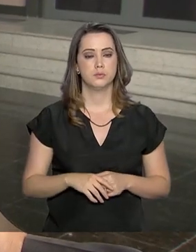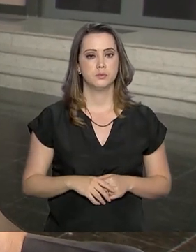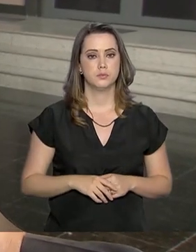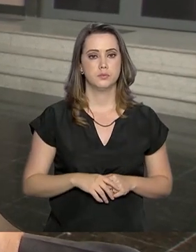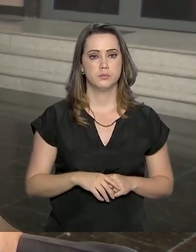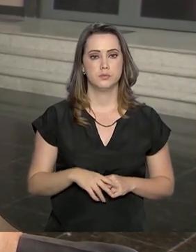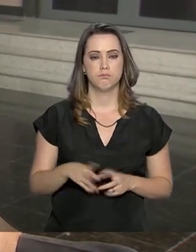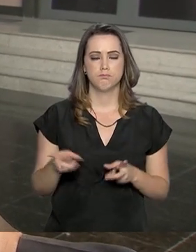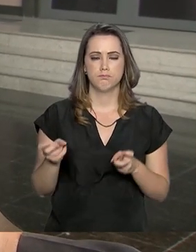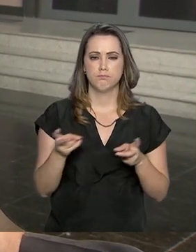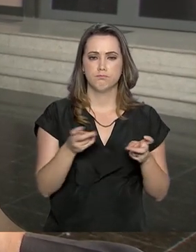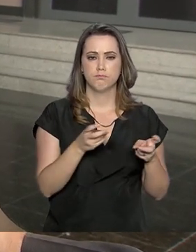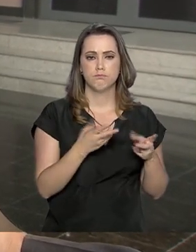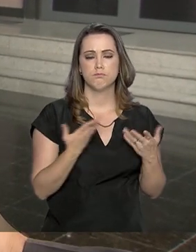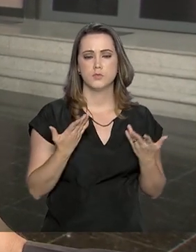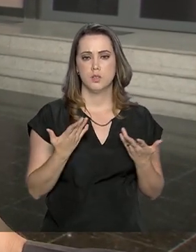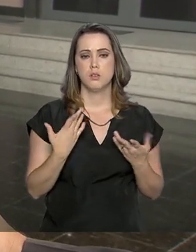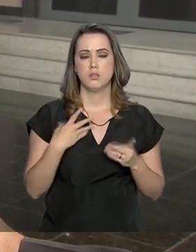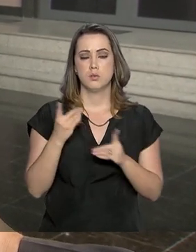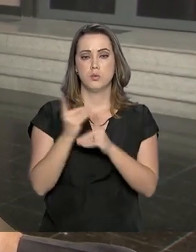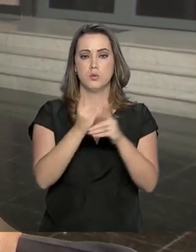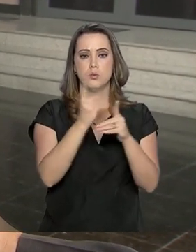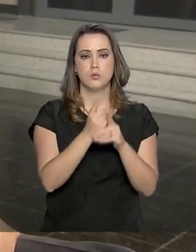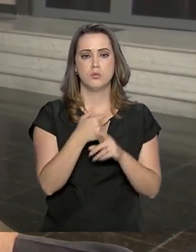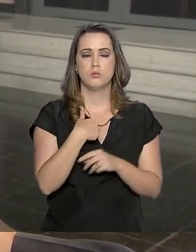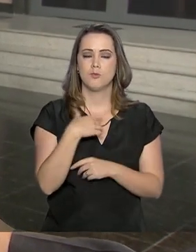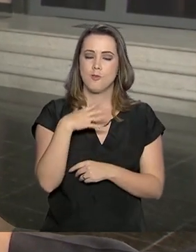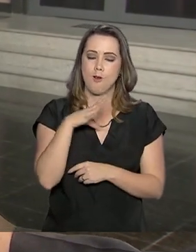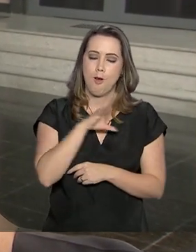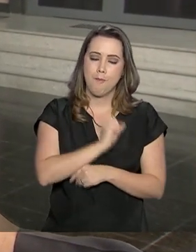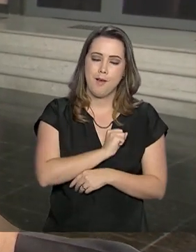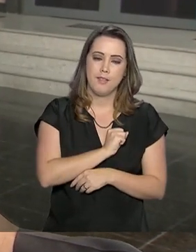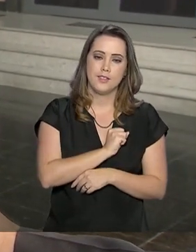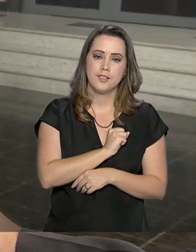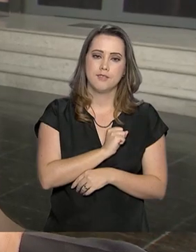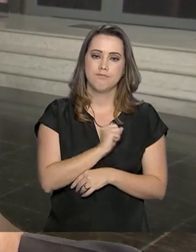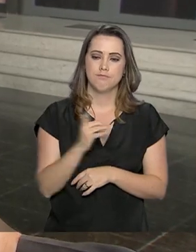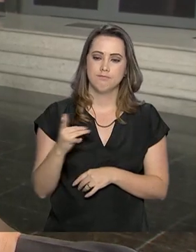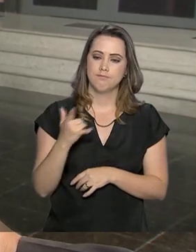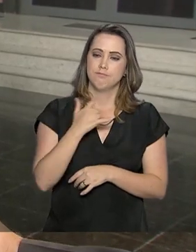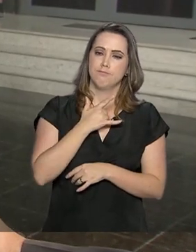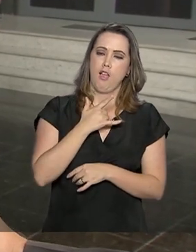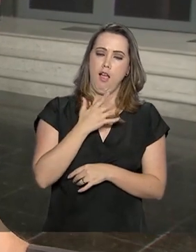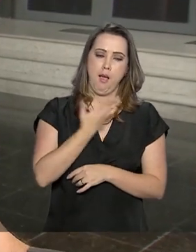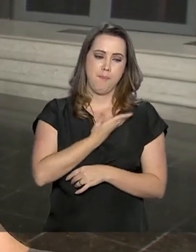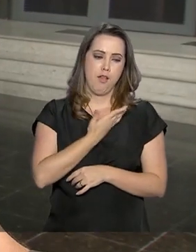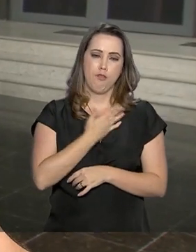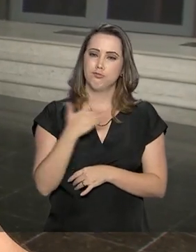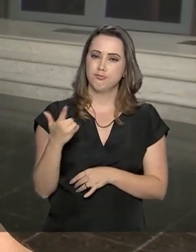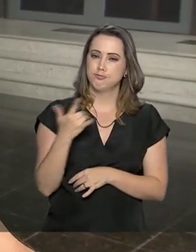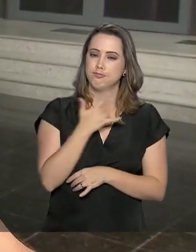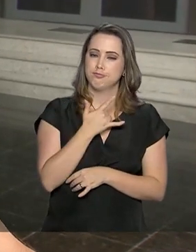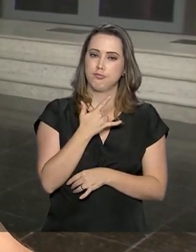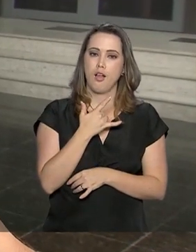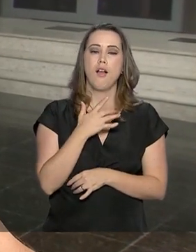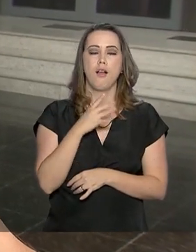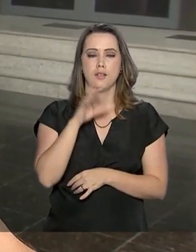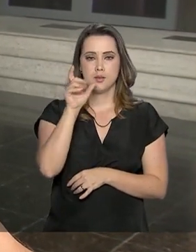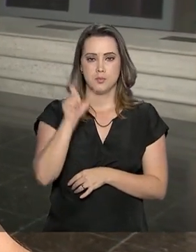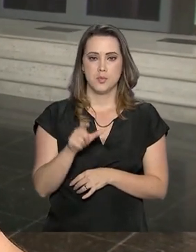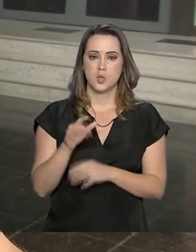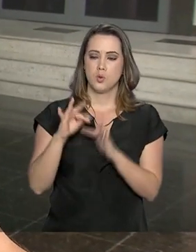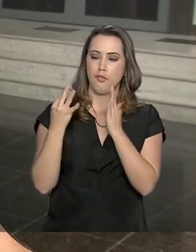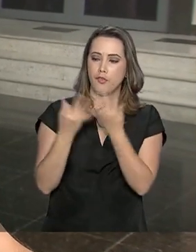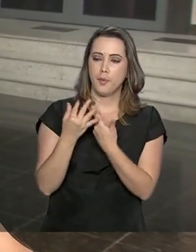E observei, descobri o quanto eu sou amada, né? Em função dos amigos, os parentes que